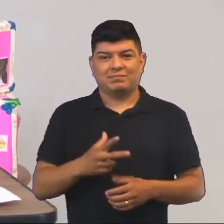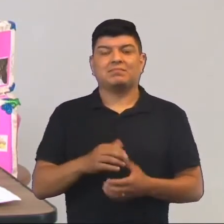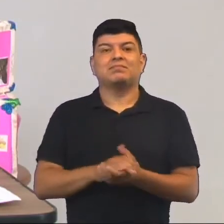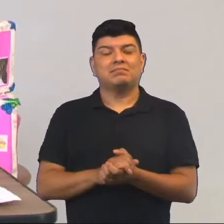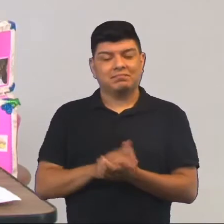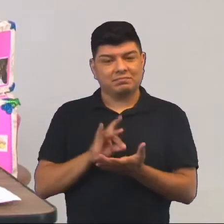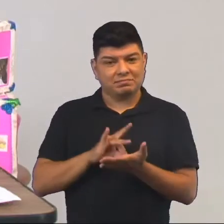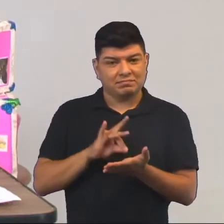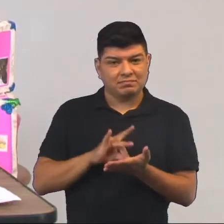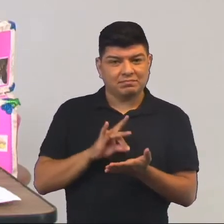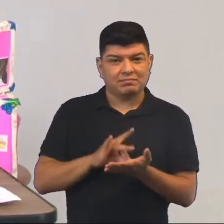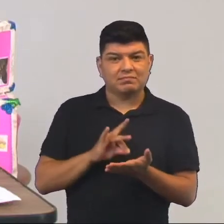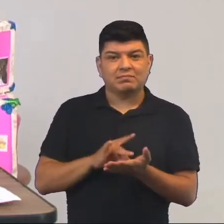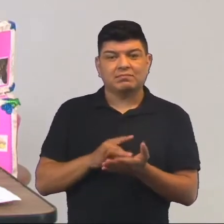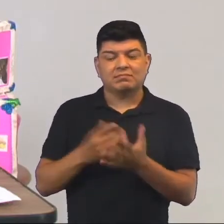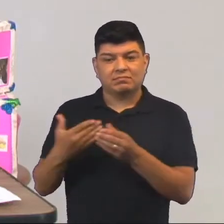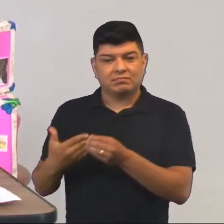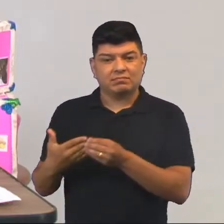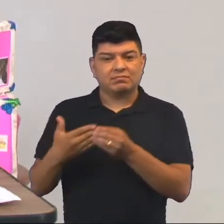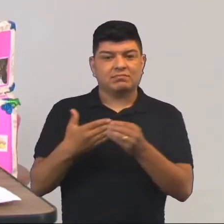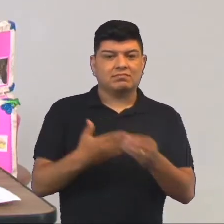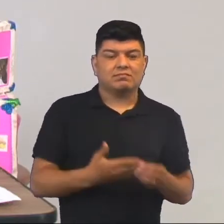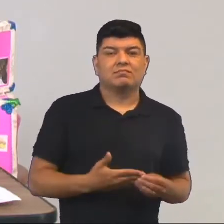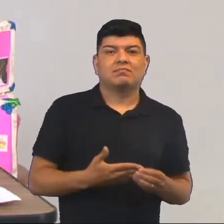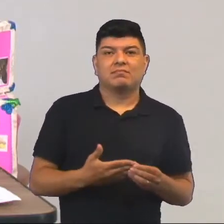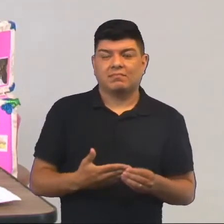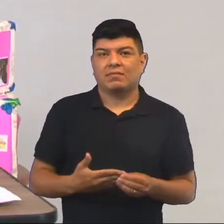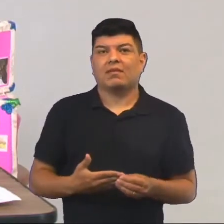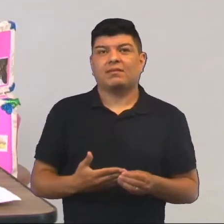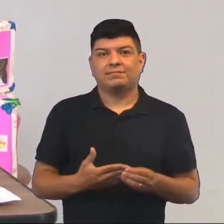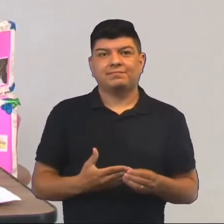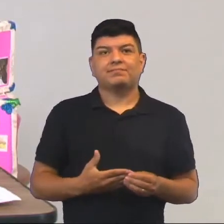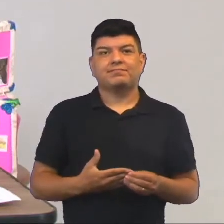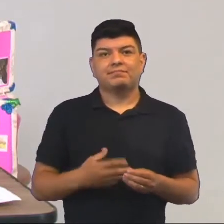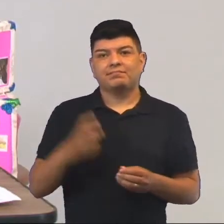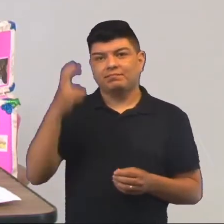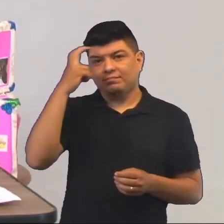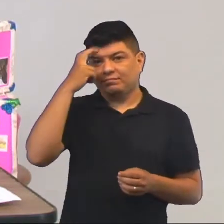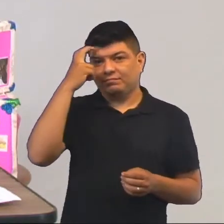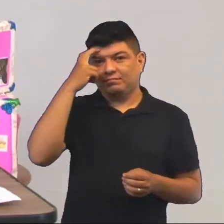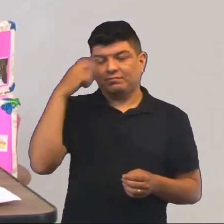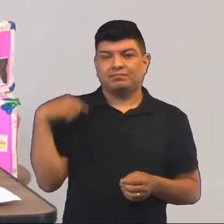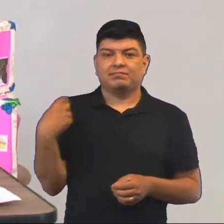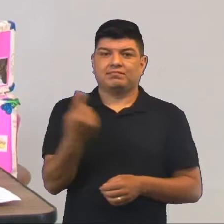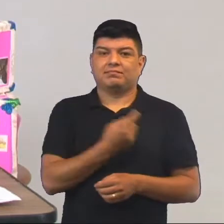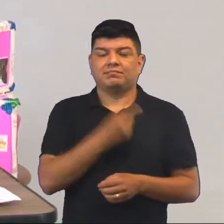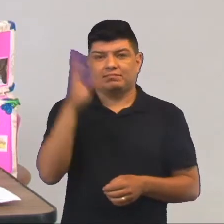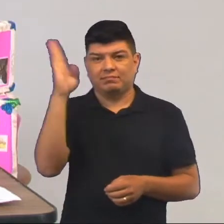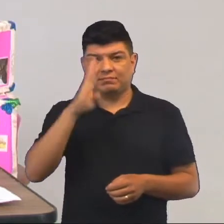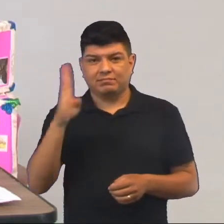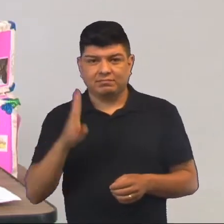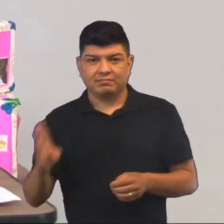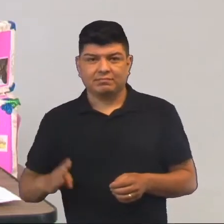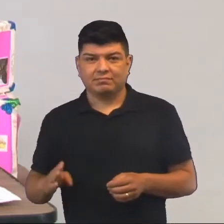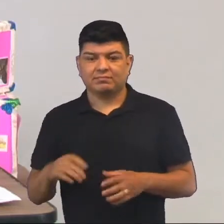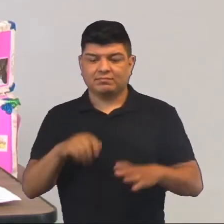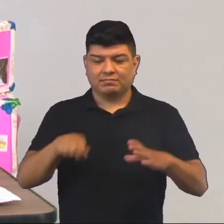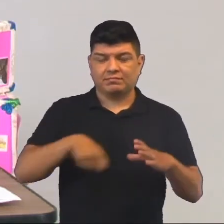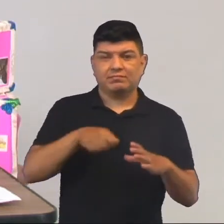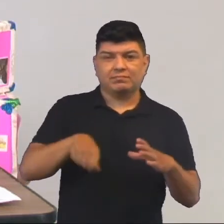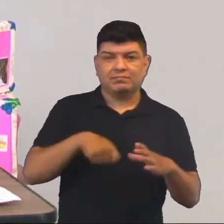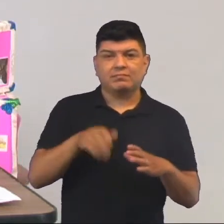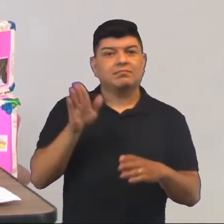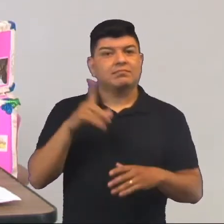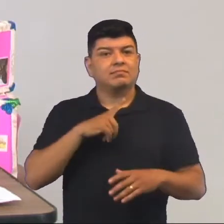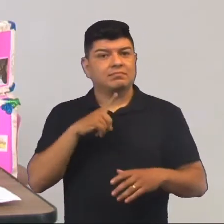portugueses, isso mesmo, foram eles que trouxeram essa cultura para o nosso Brasil, para a nossa culinária. Então